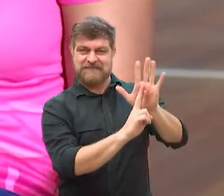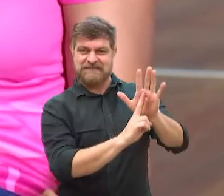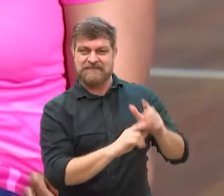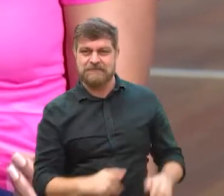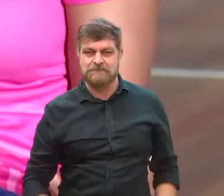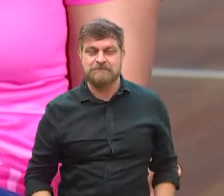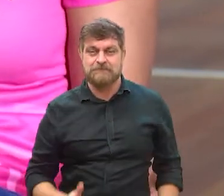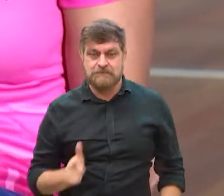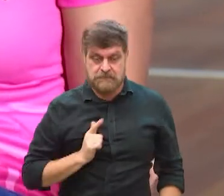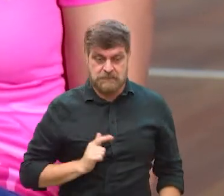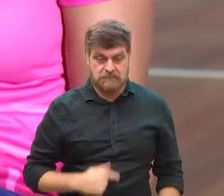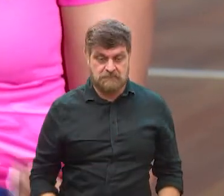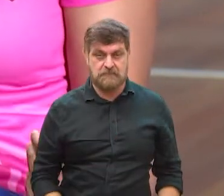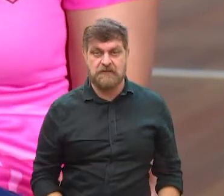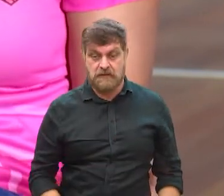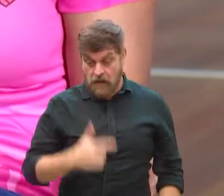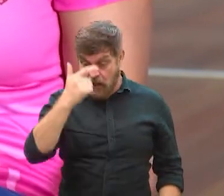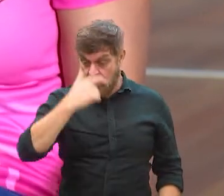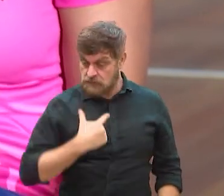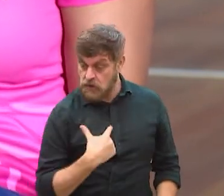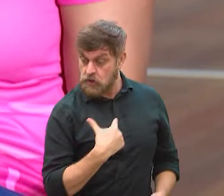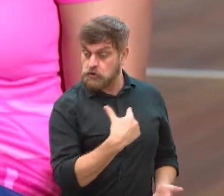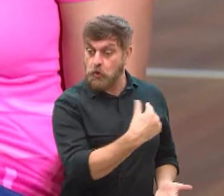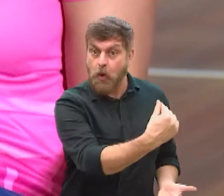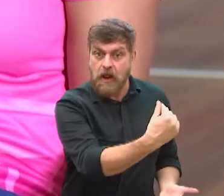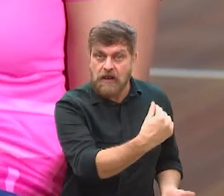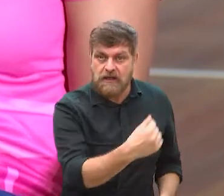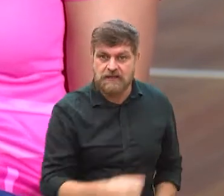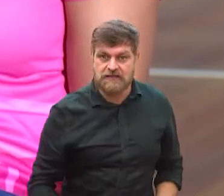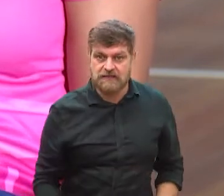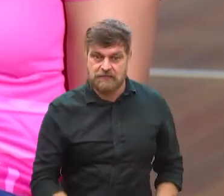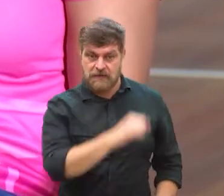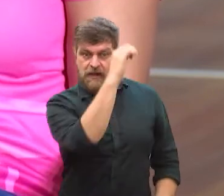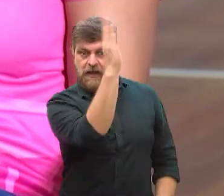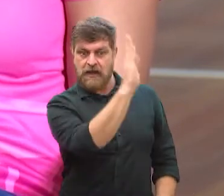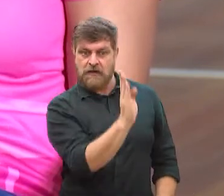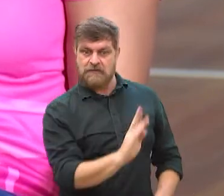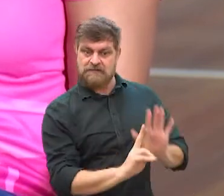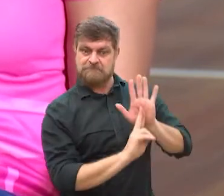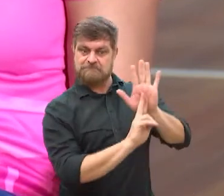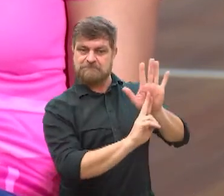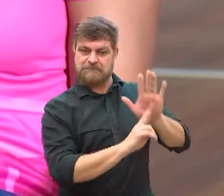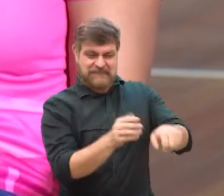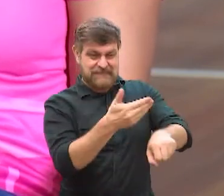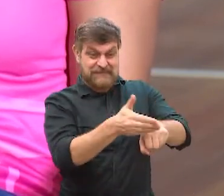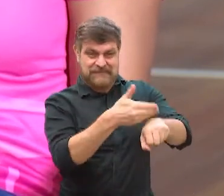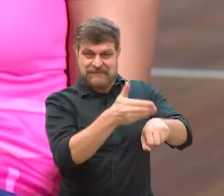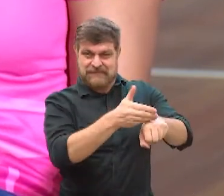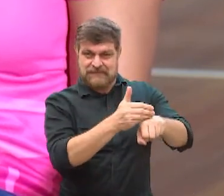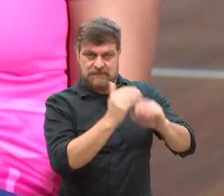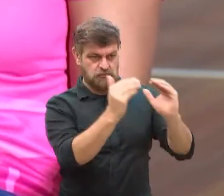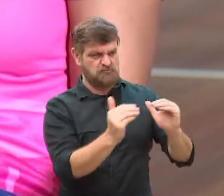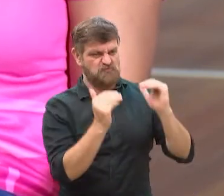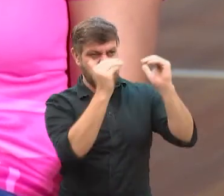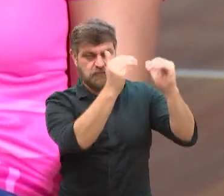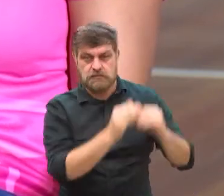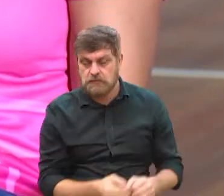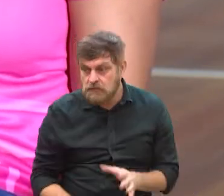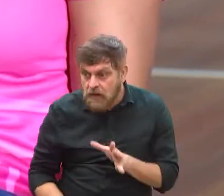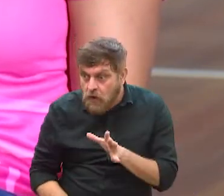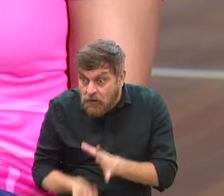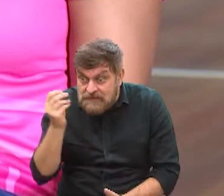disputar, né, jogar com a seleção, ser selecionada para poder treinar com a equipe. E quando